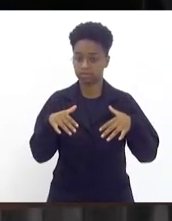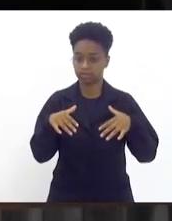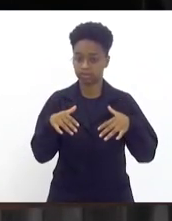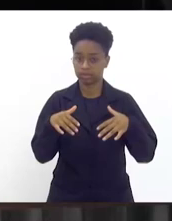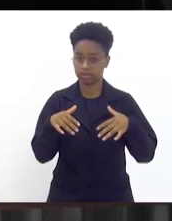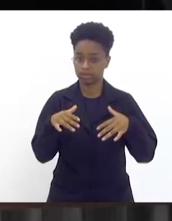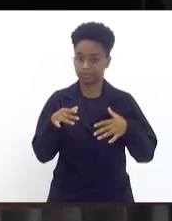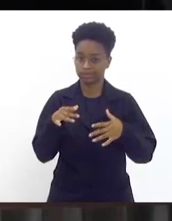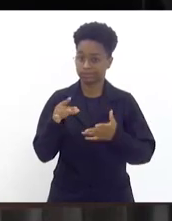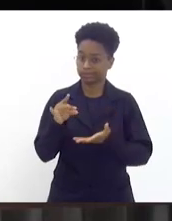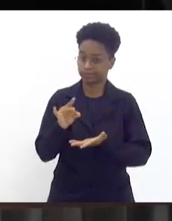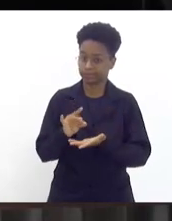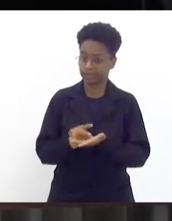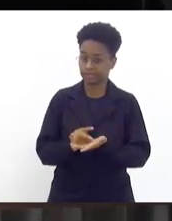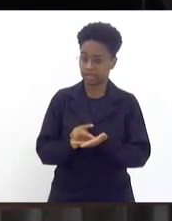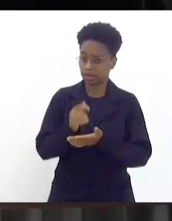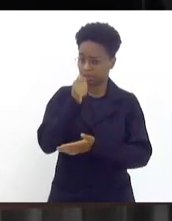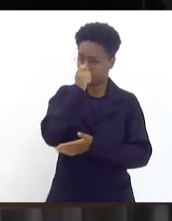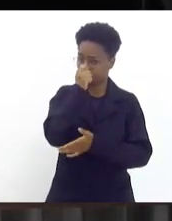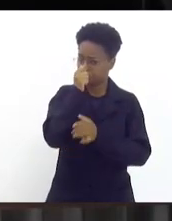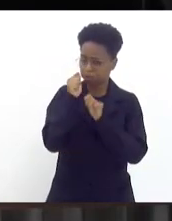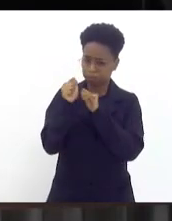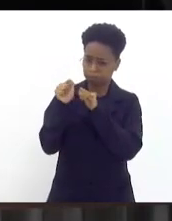que estava lotada